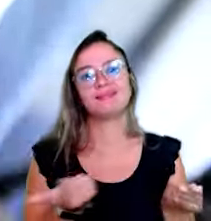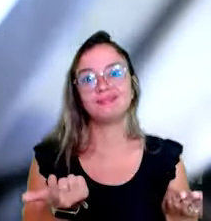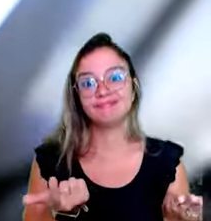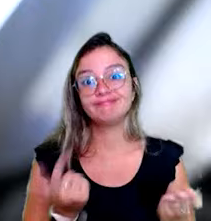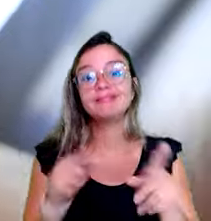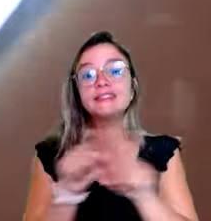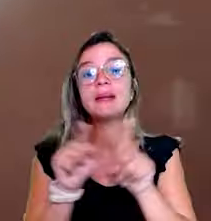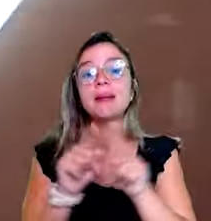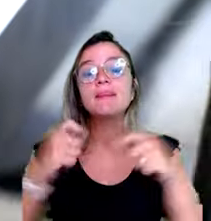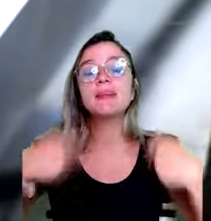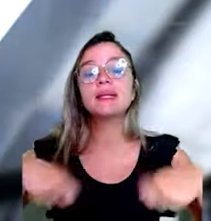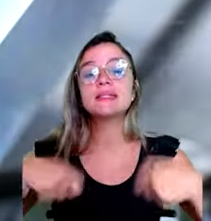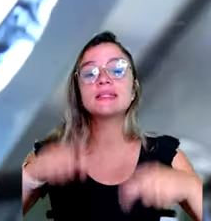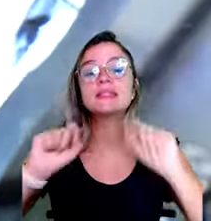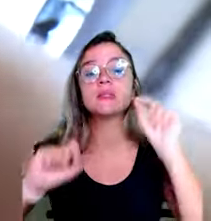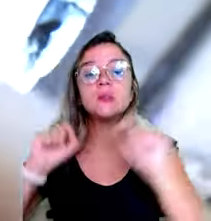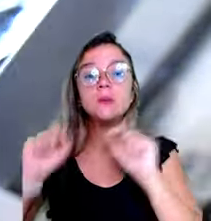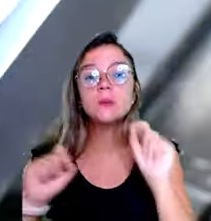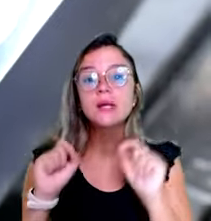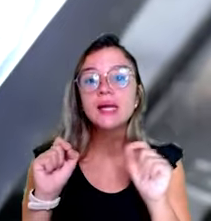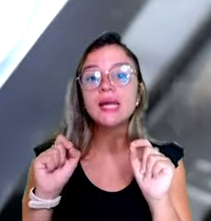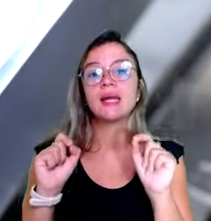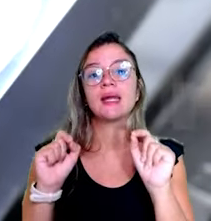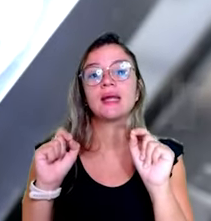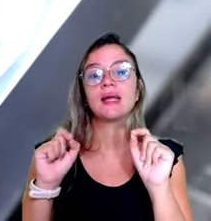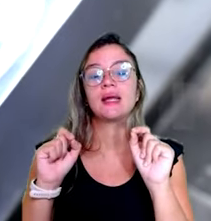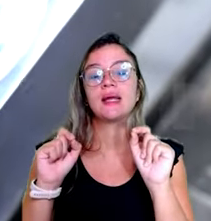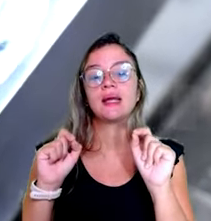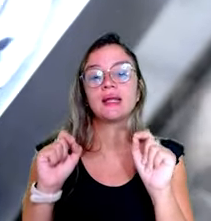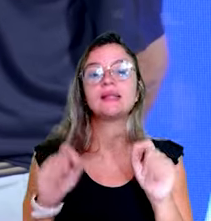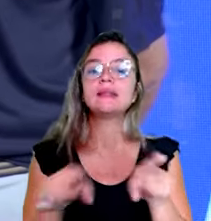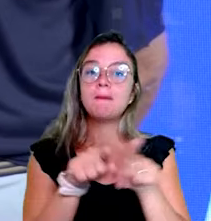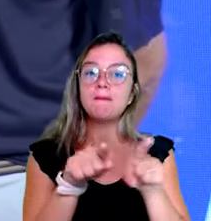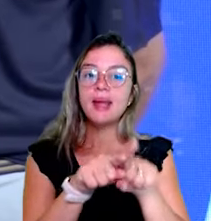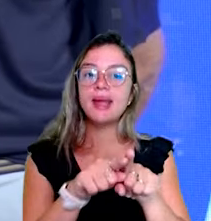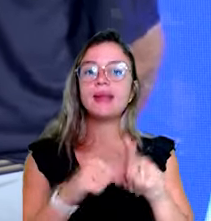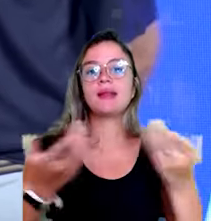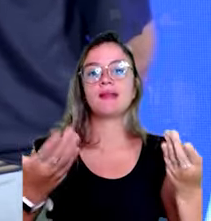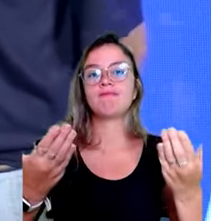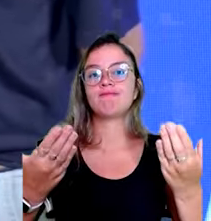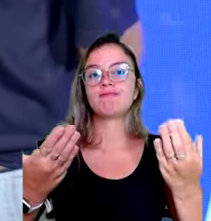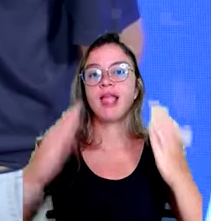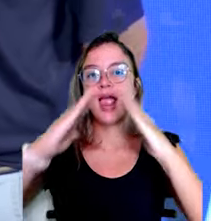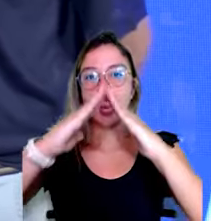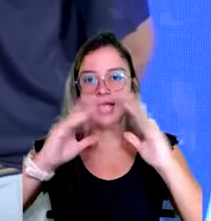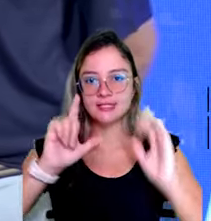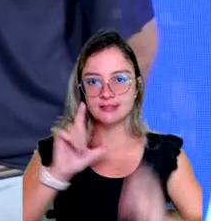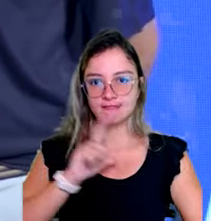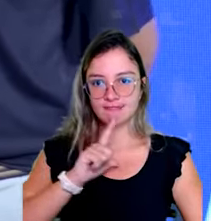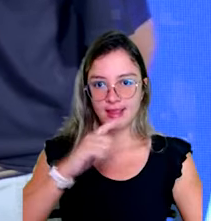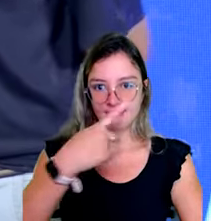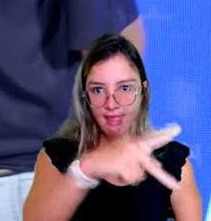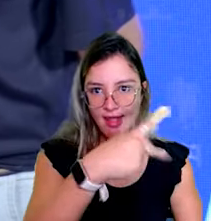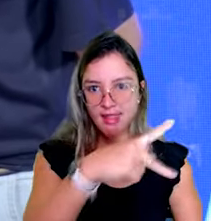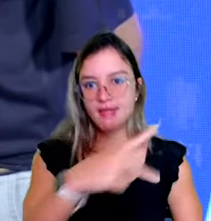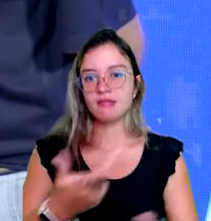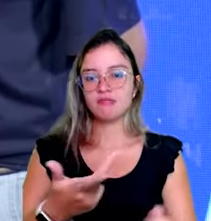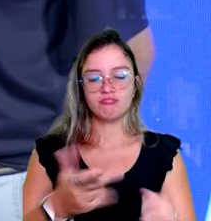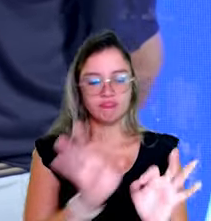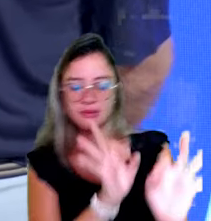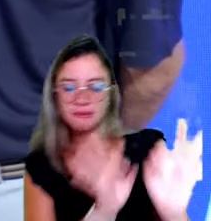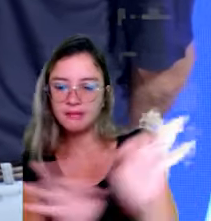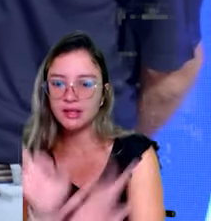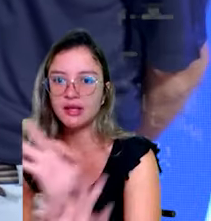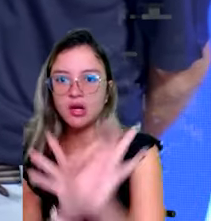veja as questões de estrutura novamente, tá? Se ela tem equipamento suficiente